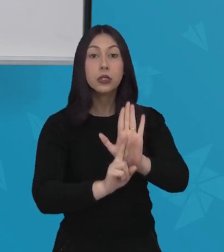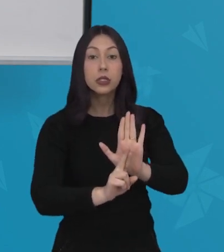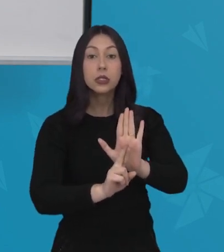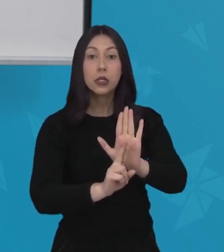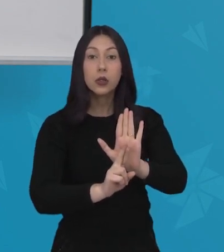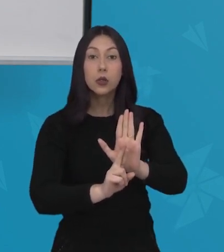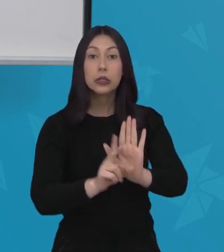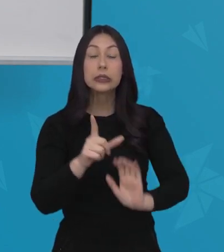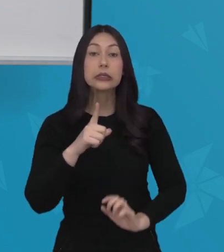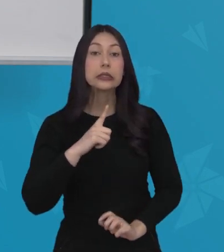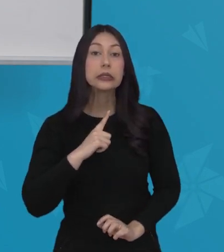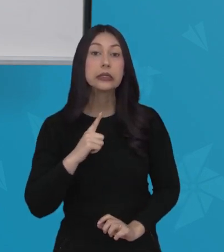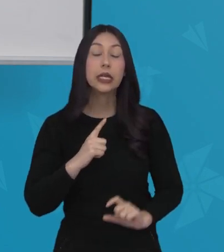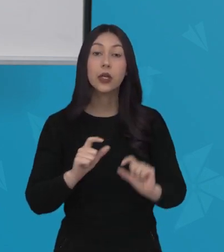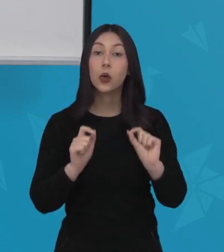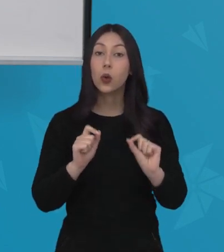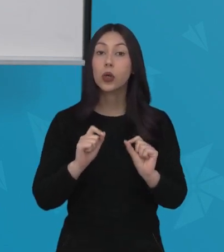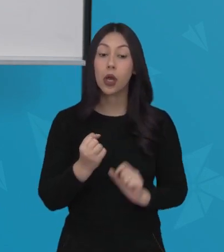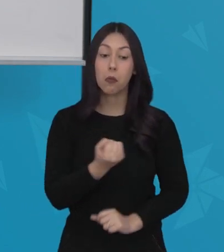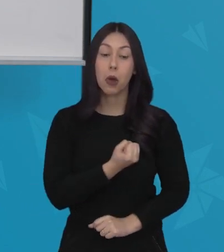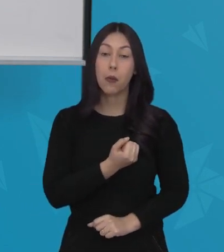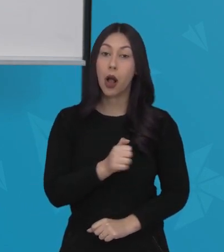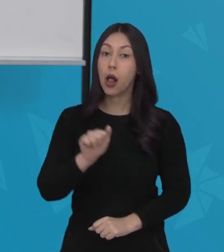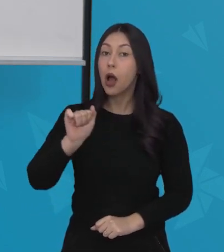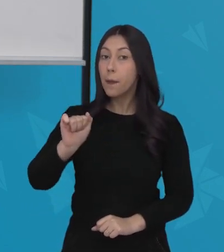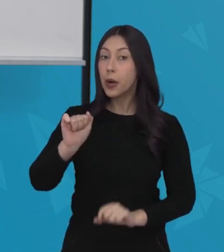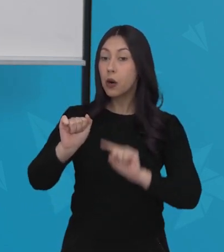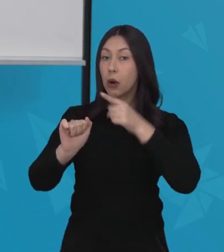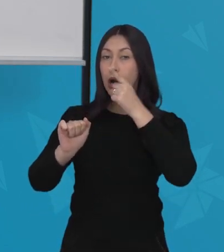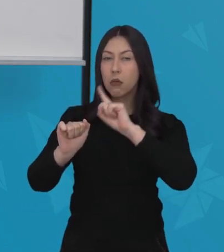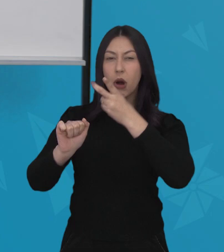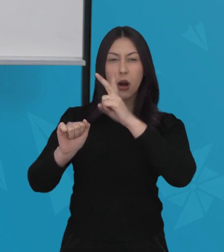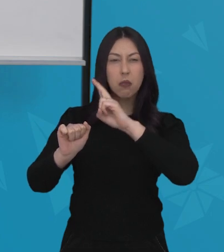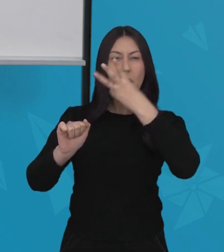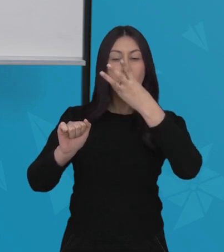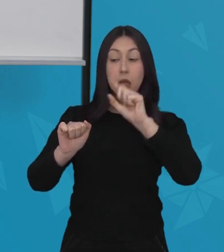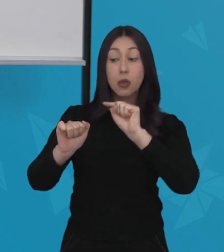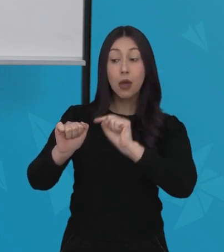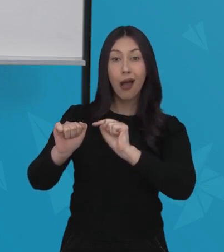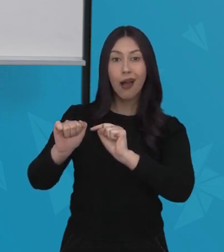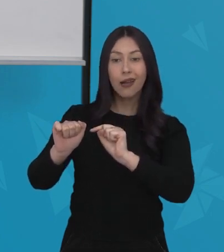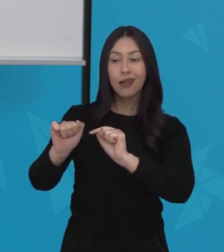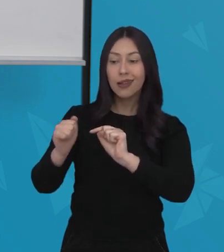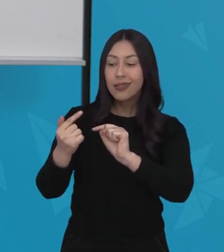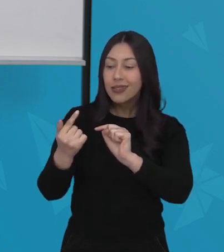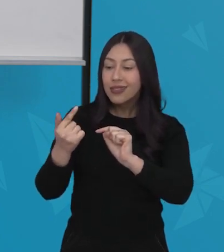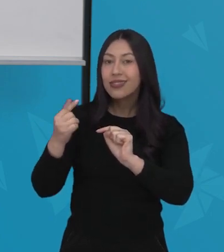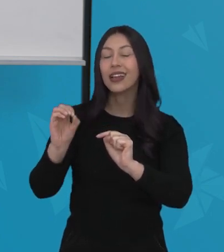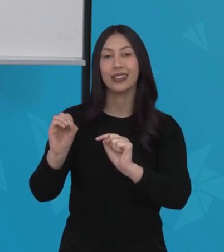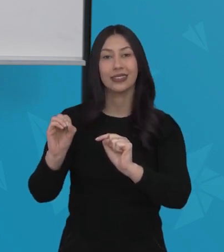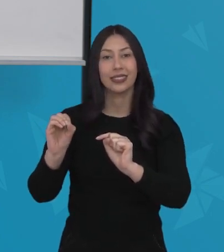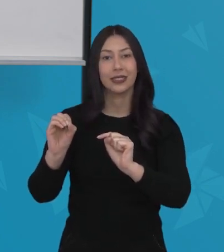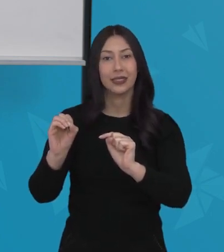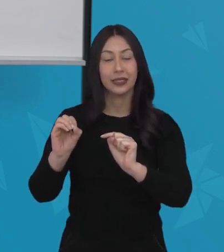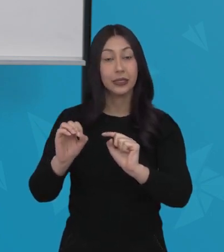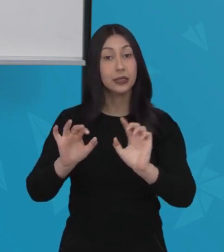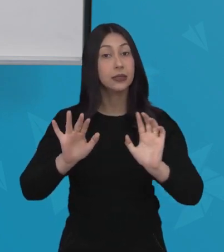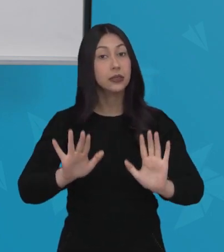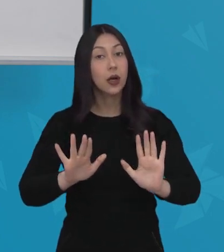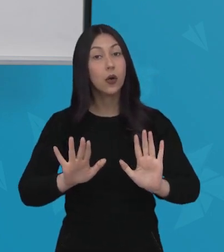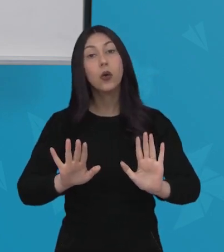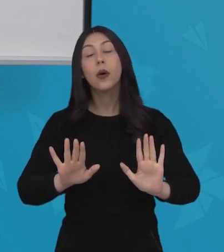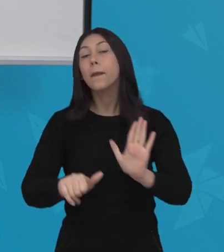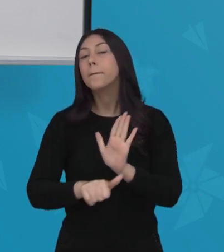científica leva como base o uso de potências de base 10. Então, nesse sentido, primeiro, vamos